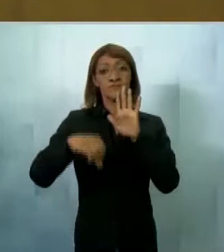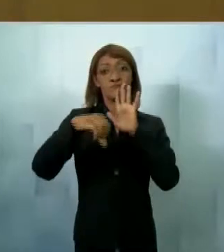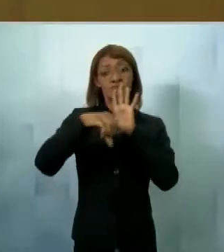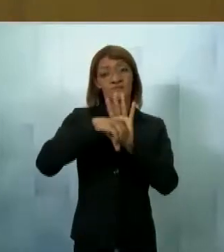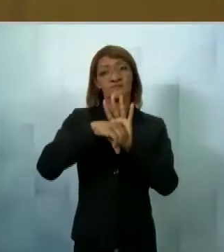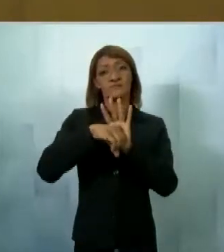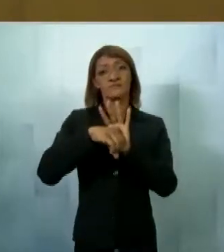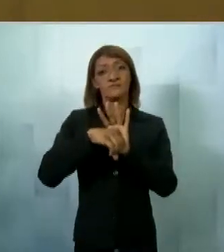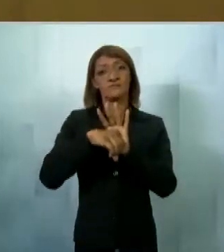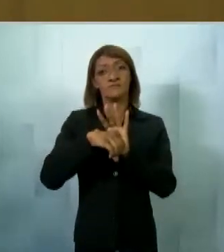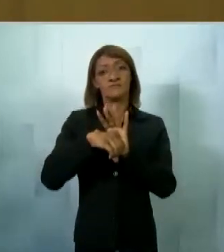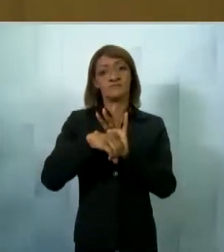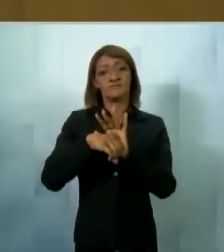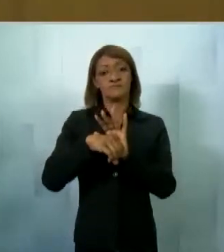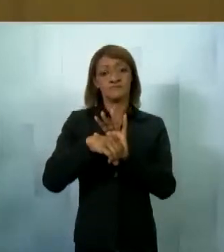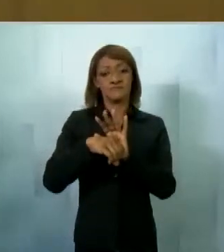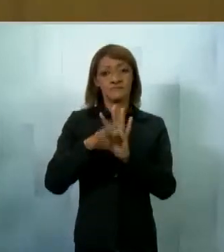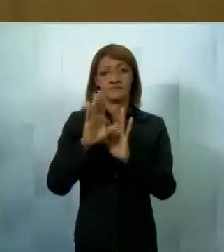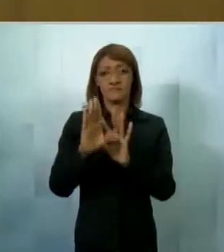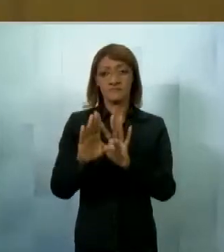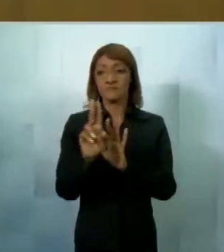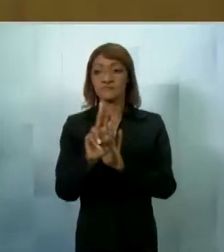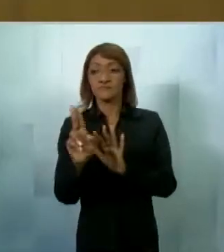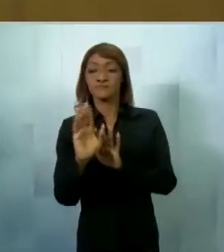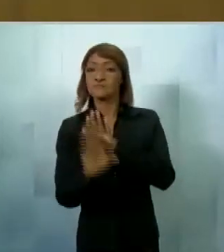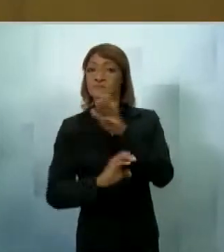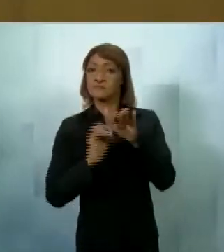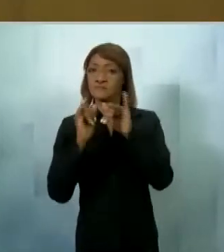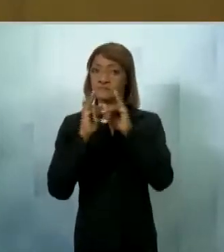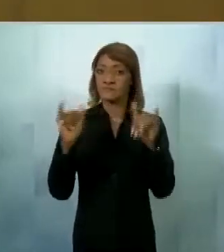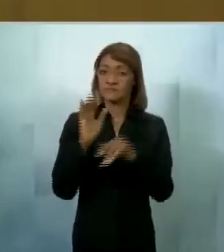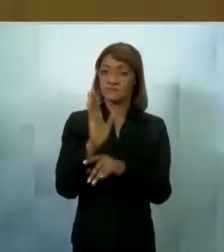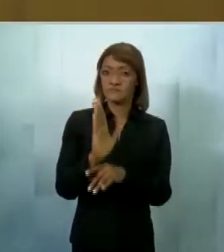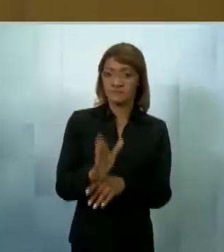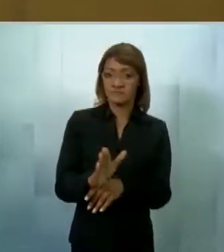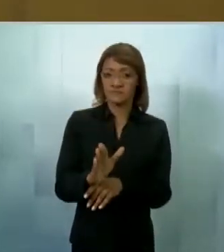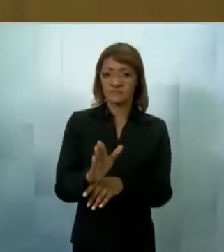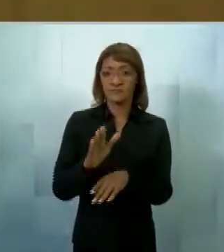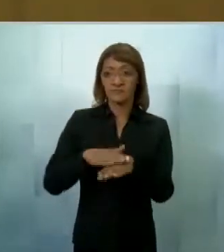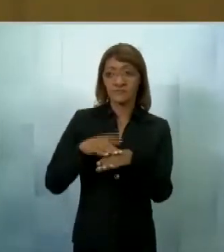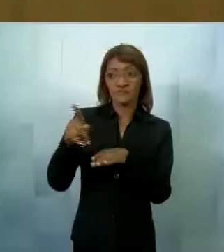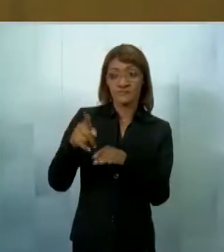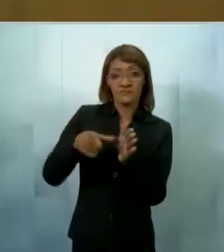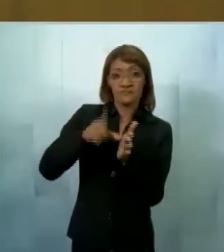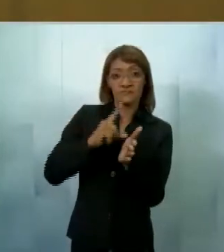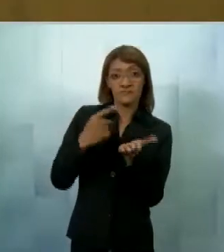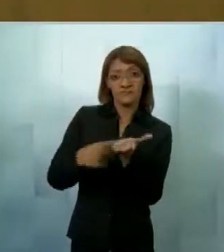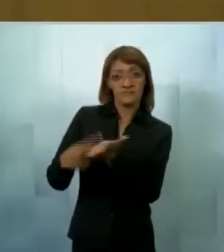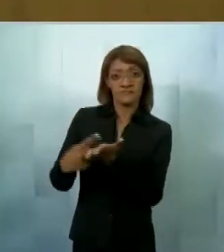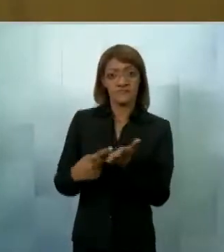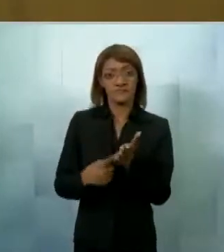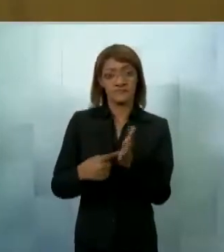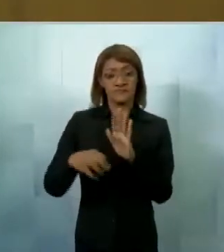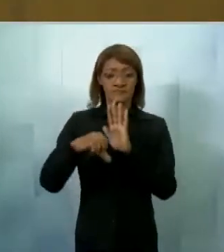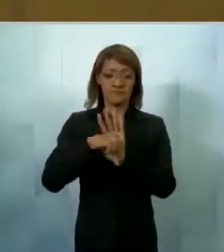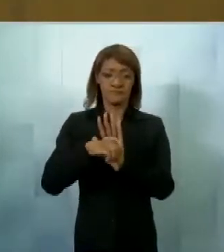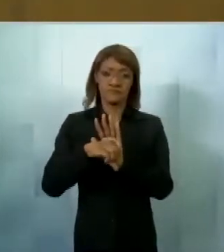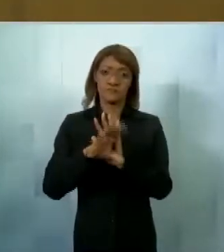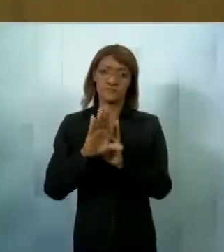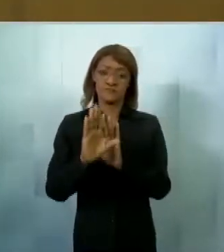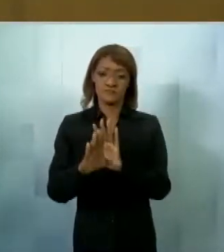premeditado. Citaram o nome da empresa e estão lá a defender a tese de que